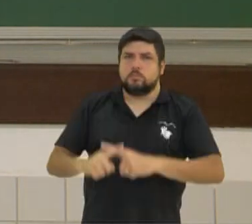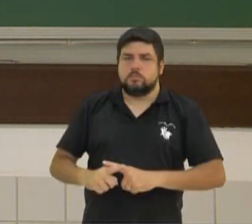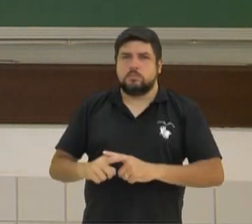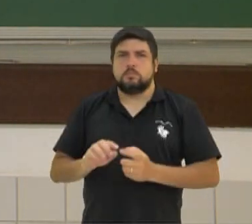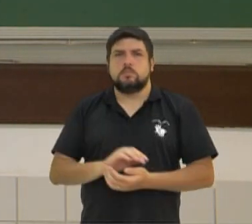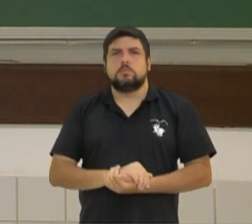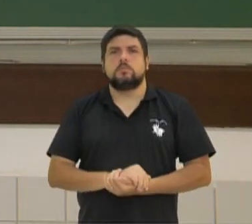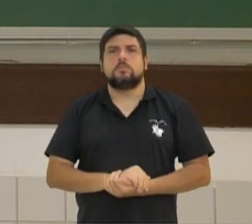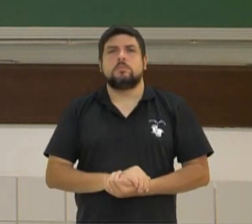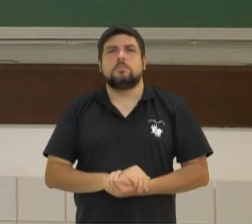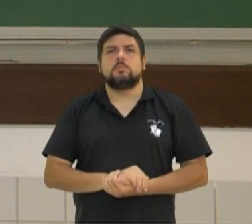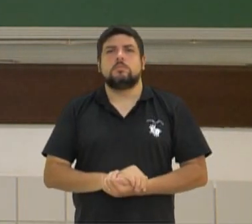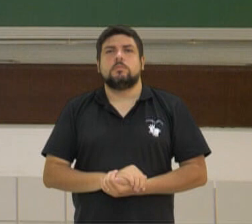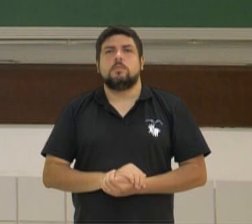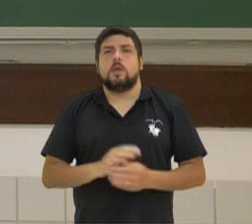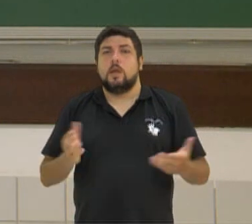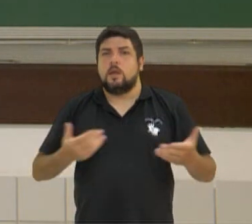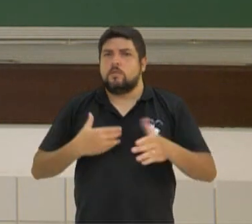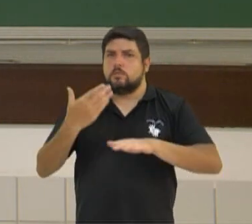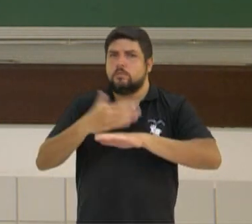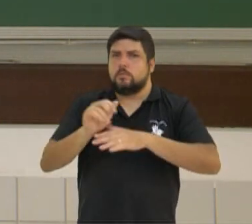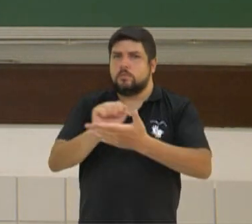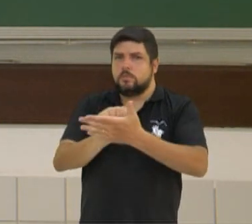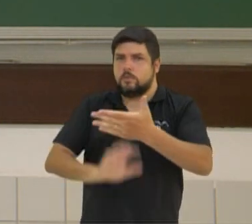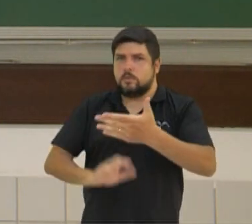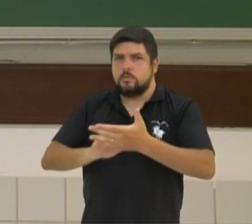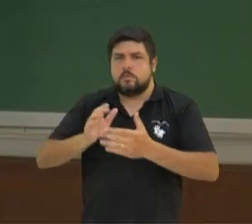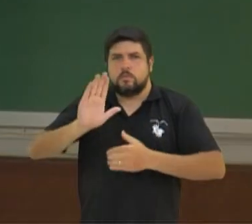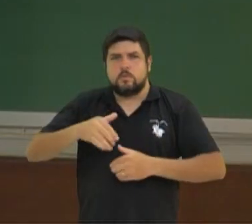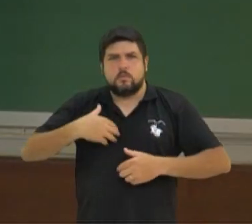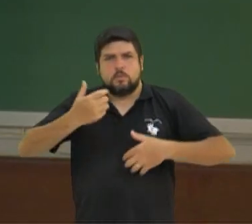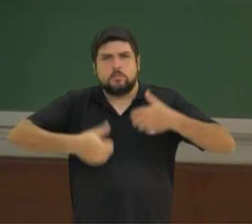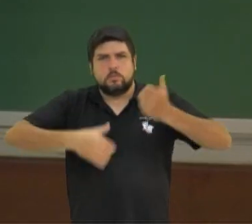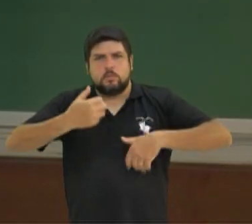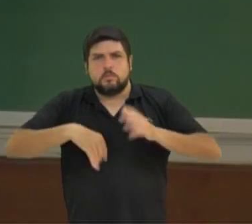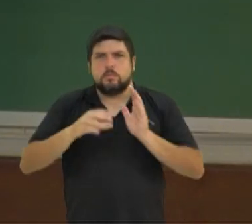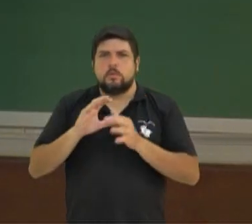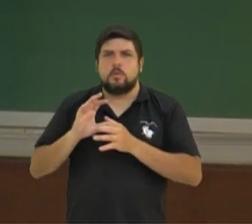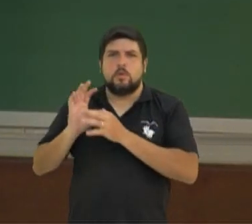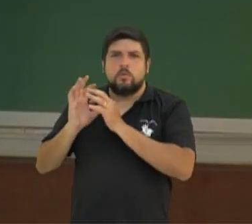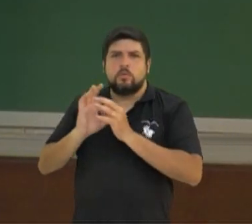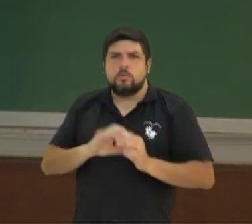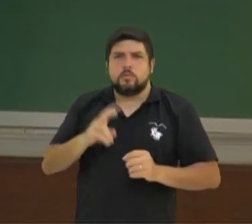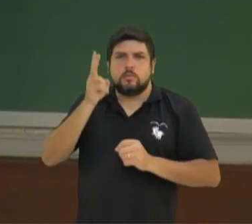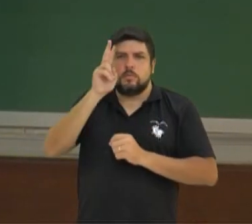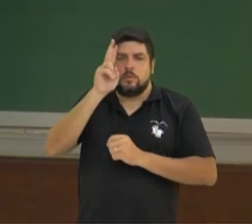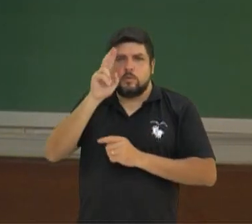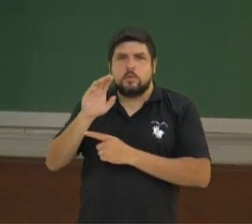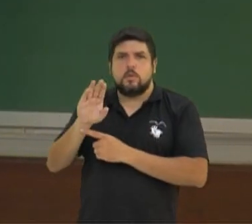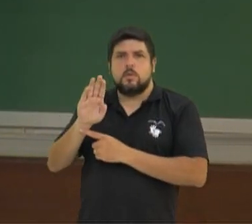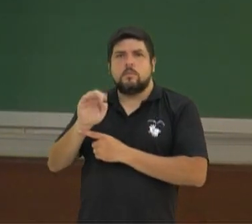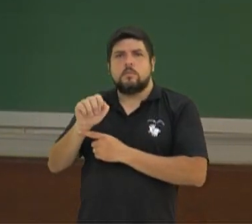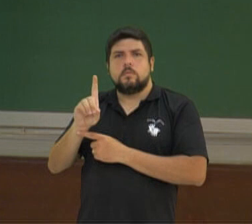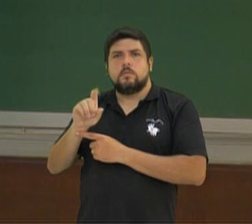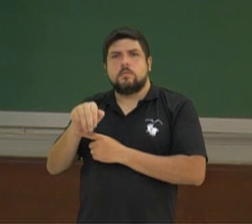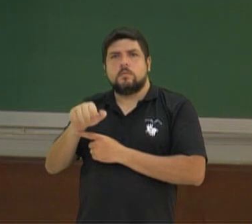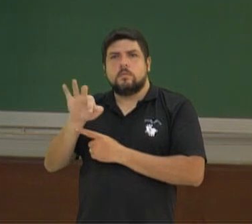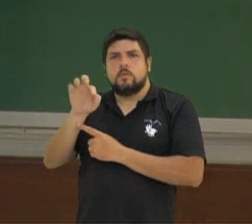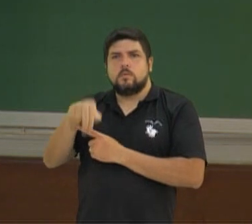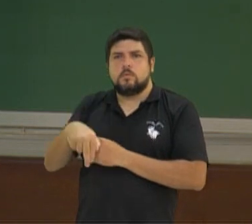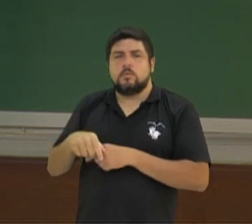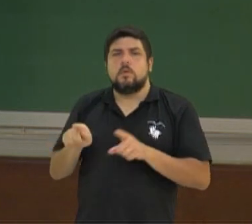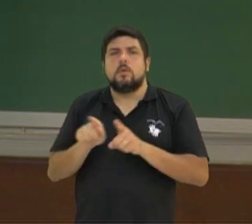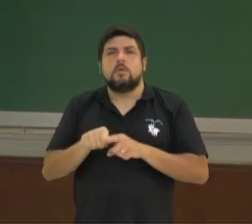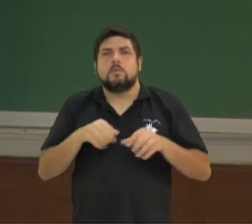também. Bora para a nossa atividade então, já falamos contexto histórico do badminton, já demos também, vimos as entidades